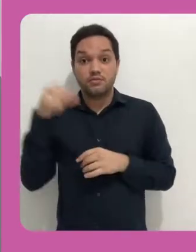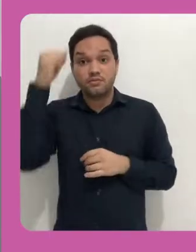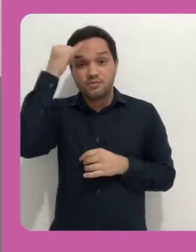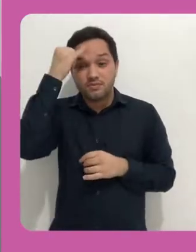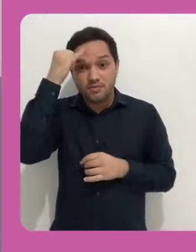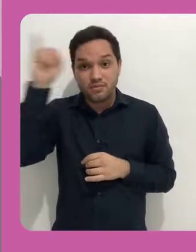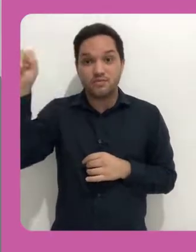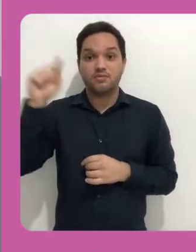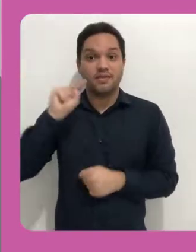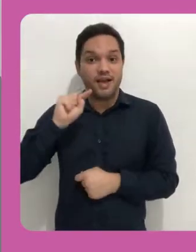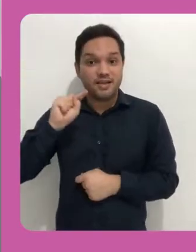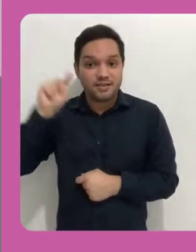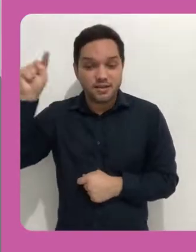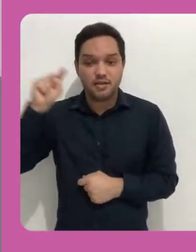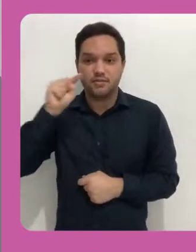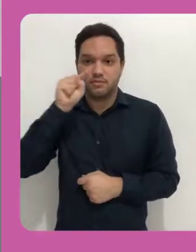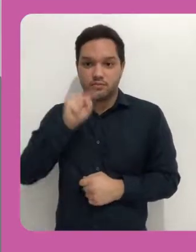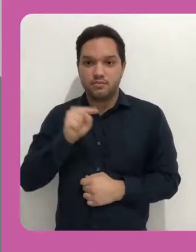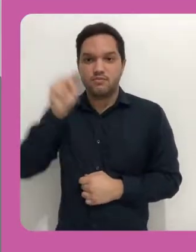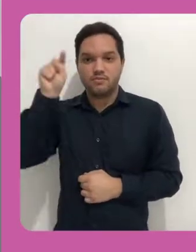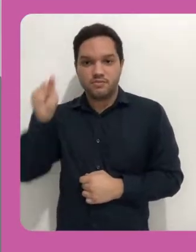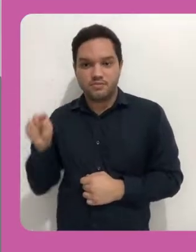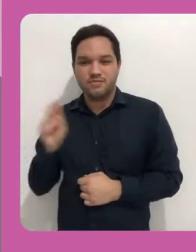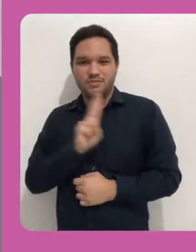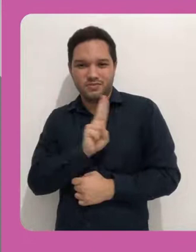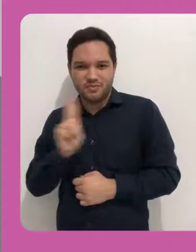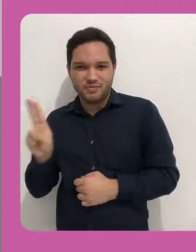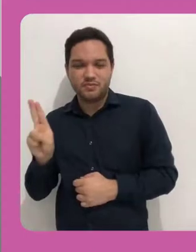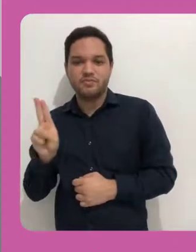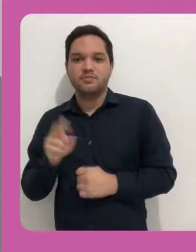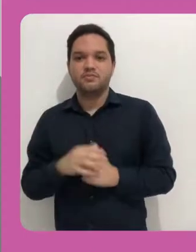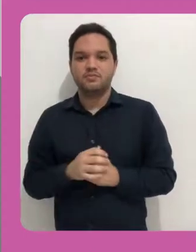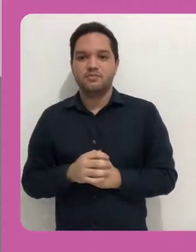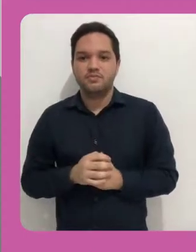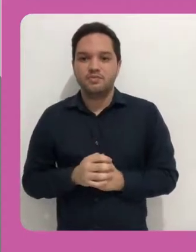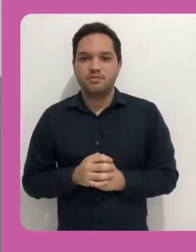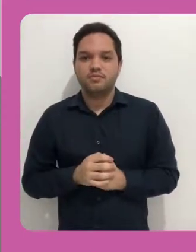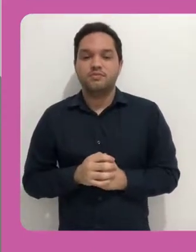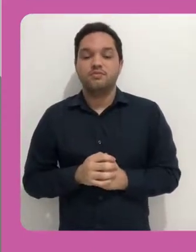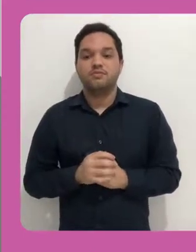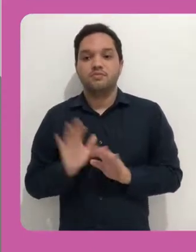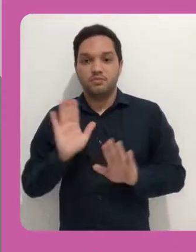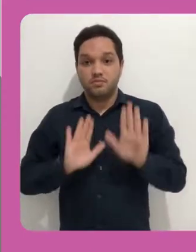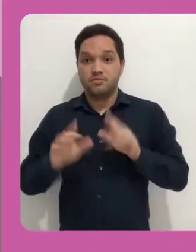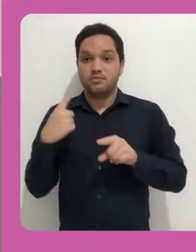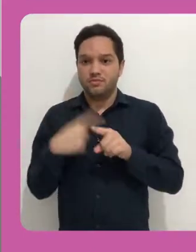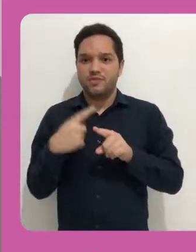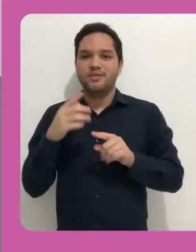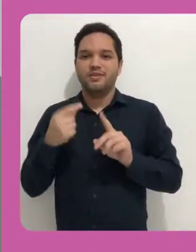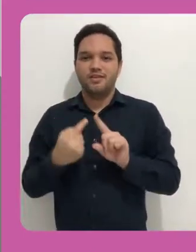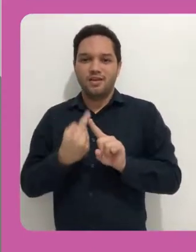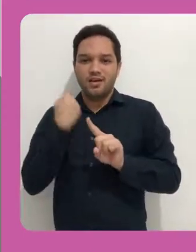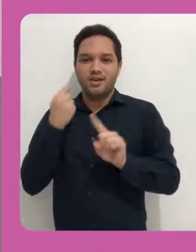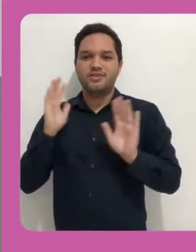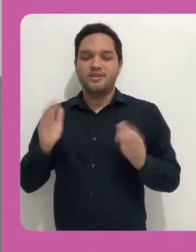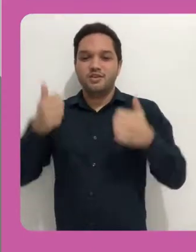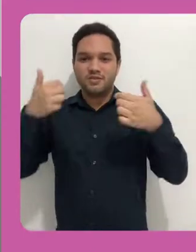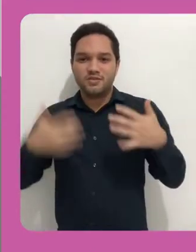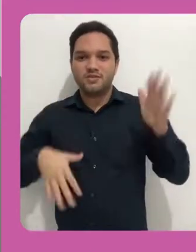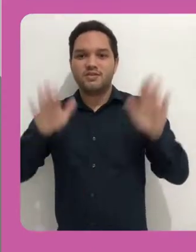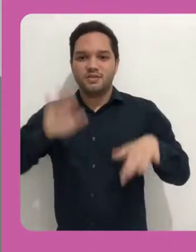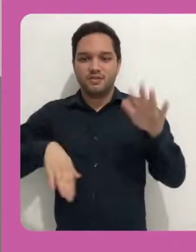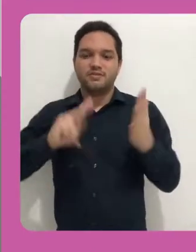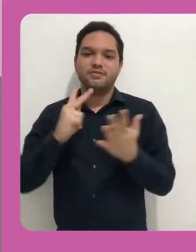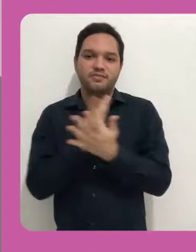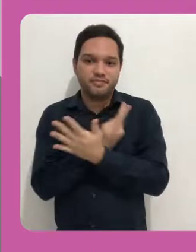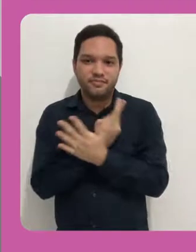arquivo com caracteres especiais. Porque, como eu falei, muitas vezes o Moodle ele deixa